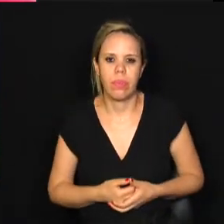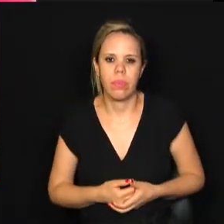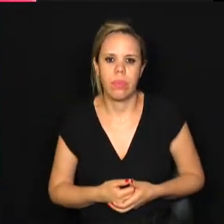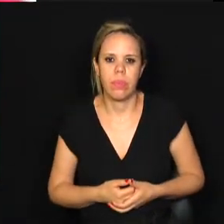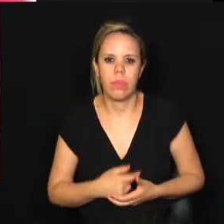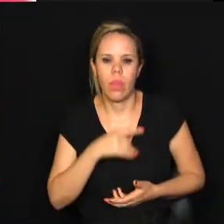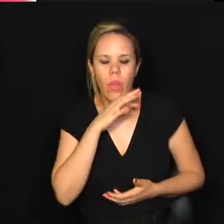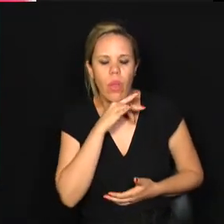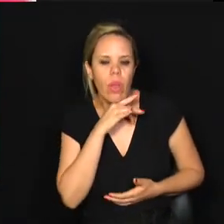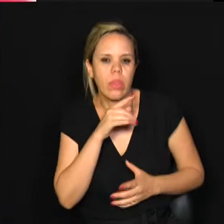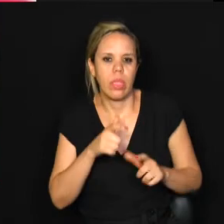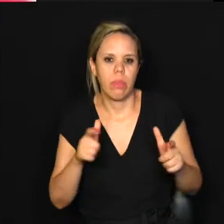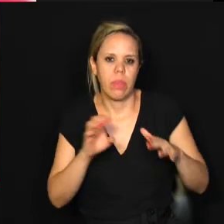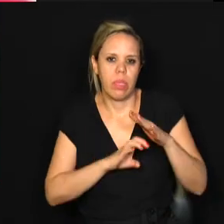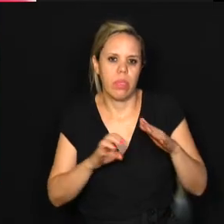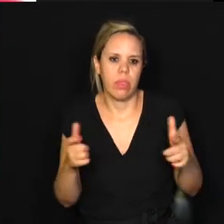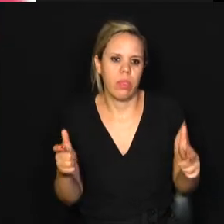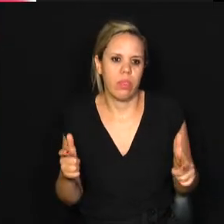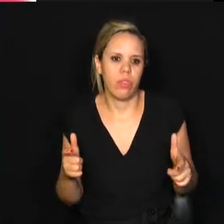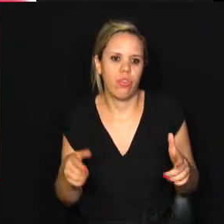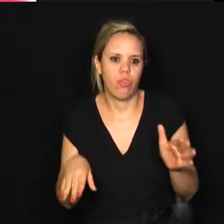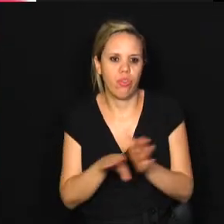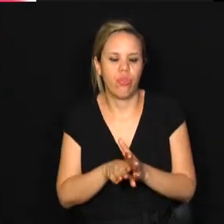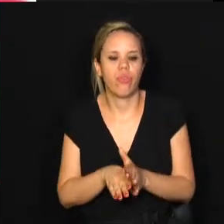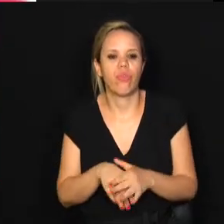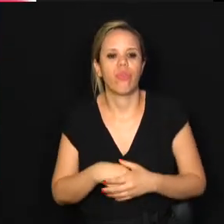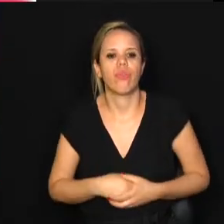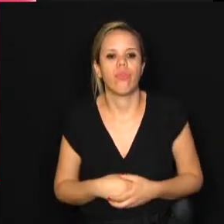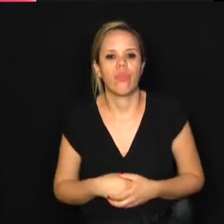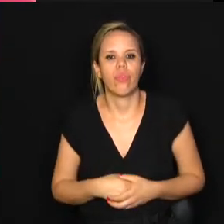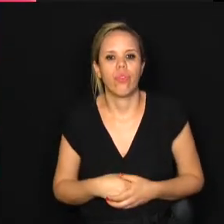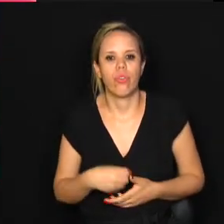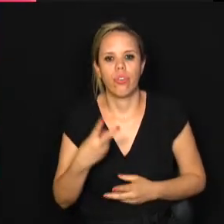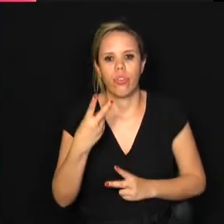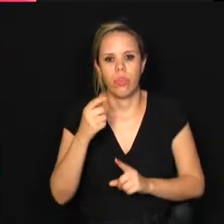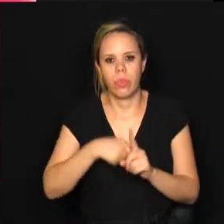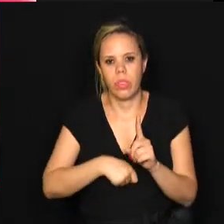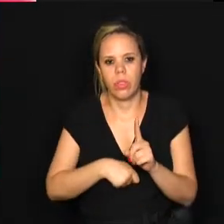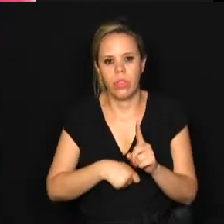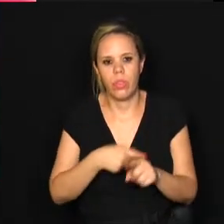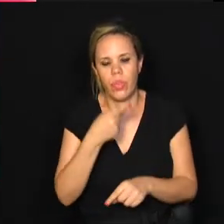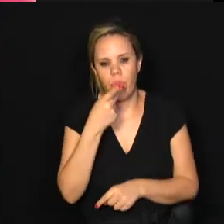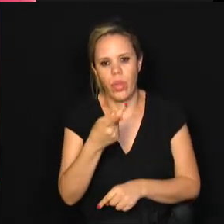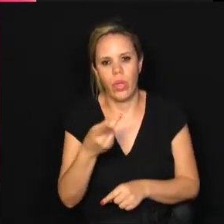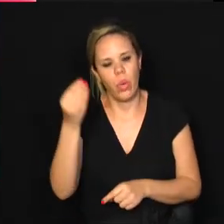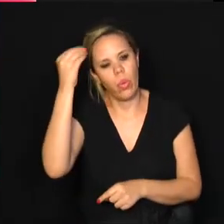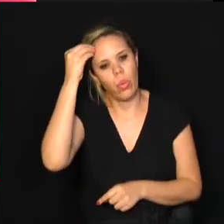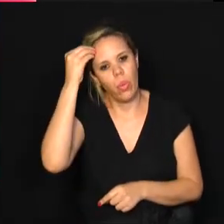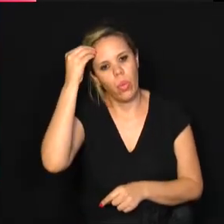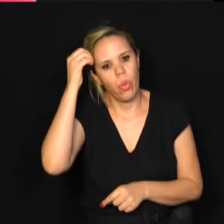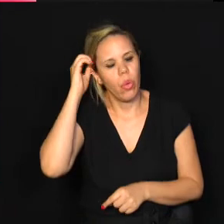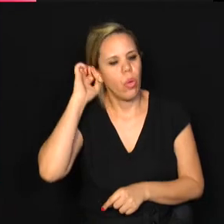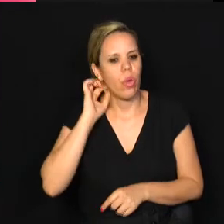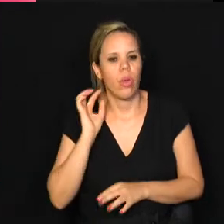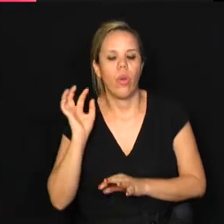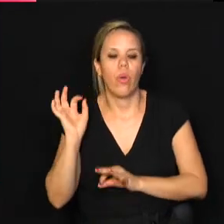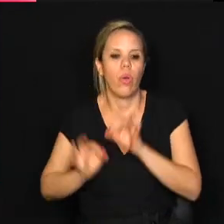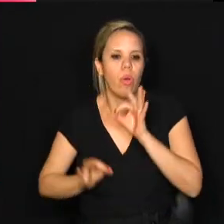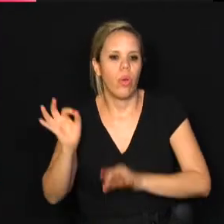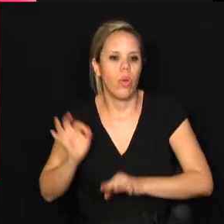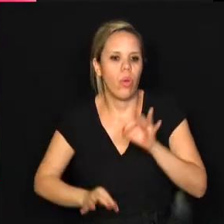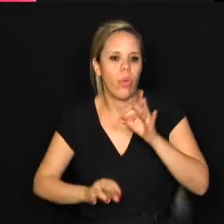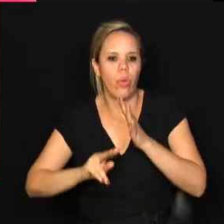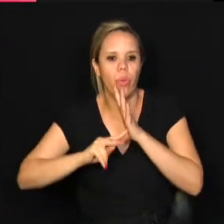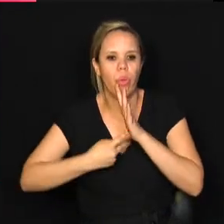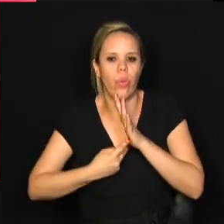tão grande que ela chegou na imprensa há cerca de 2 meses, dizendo que por culpa da justiça e do